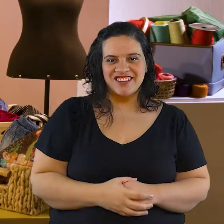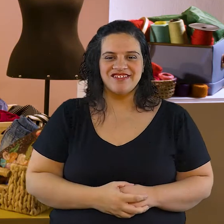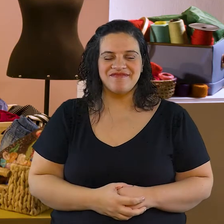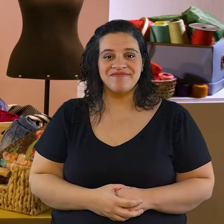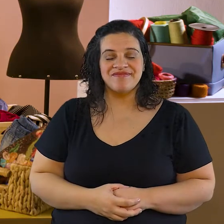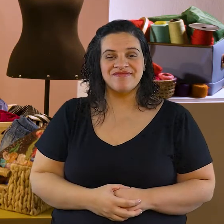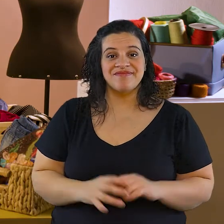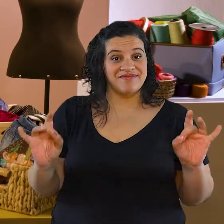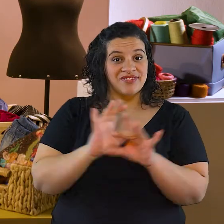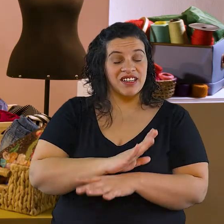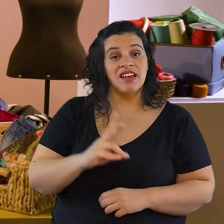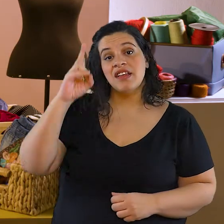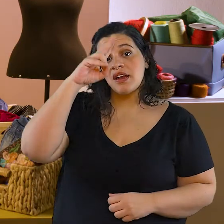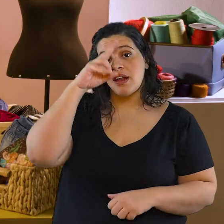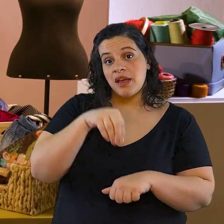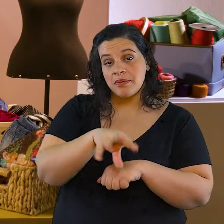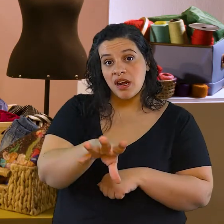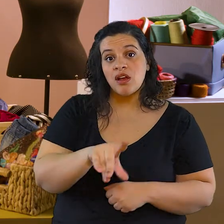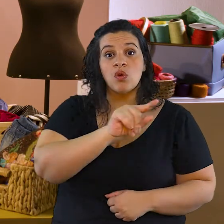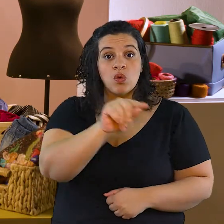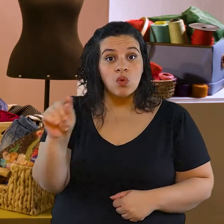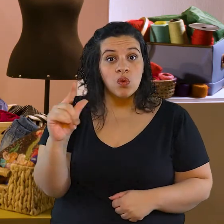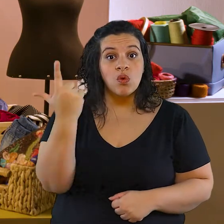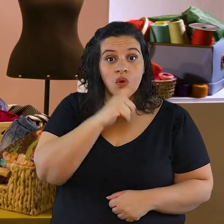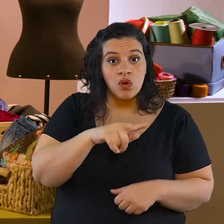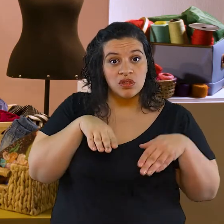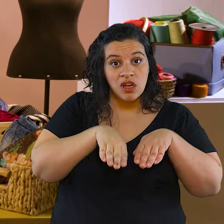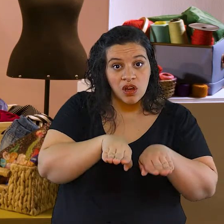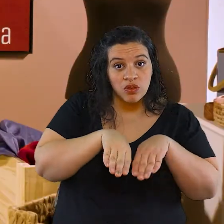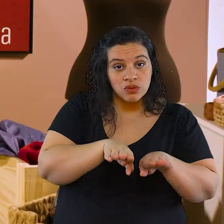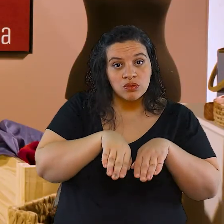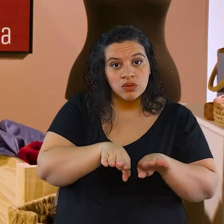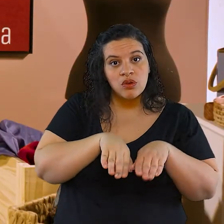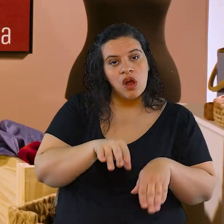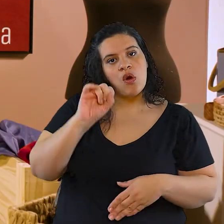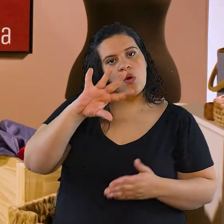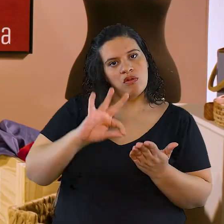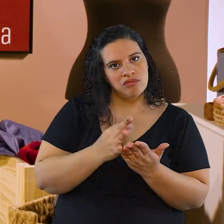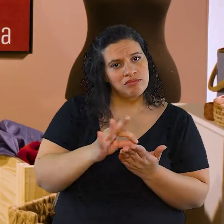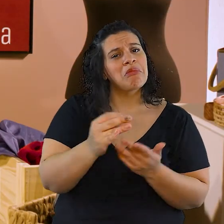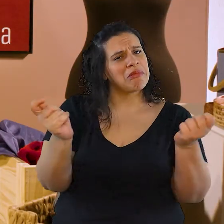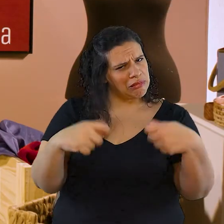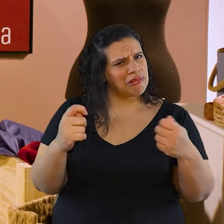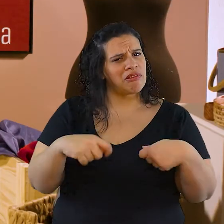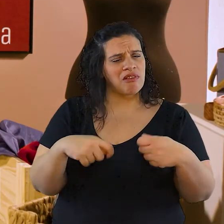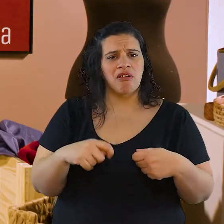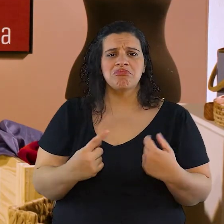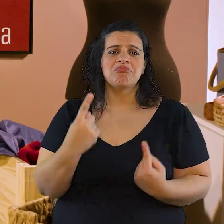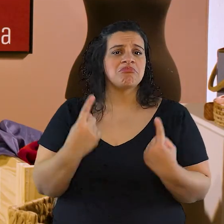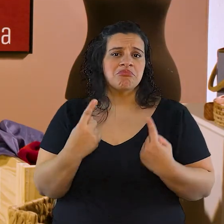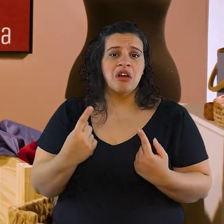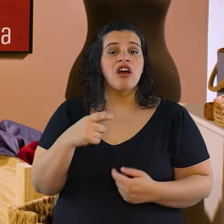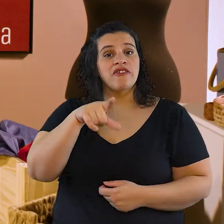arrasa sempre. Então é isso. Lembrando que quem conseguir costurar com uma máquina de costura ou a